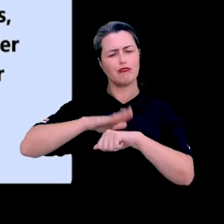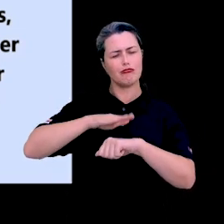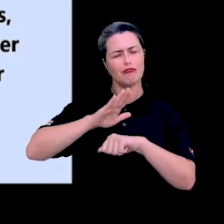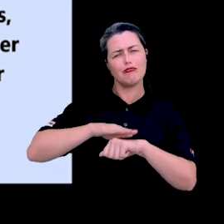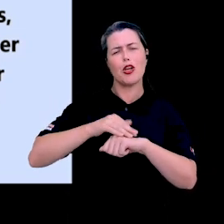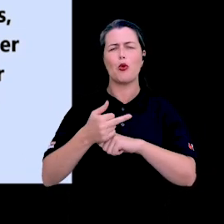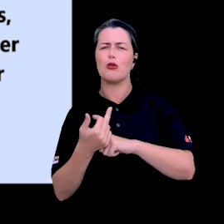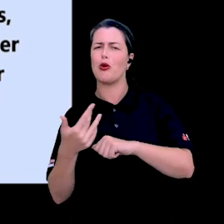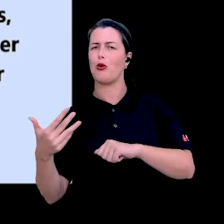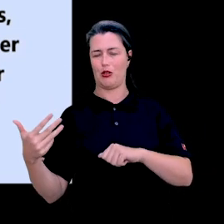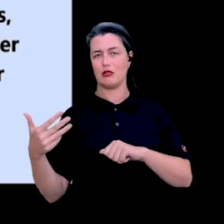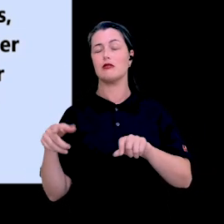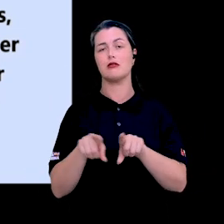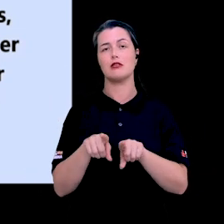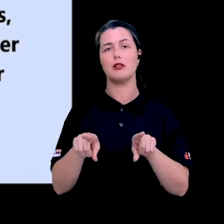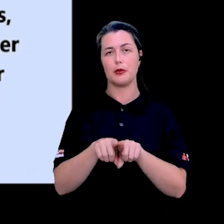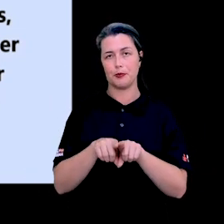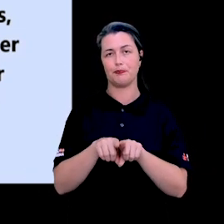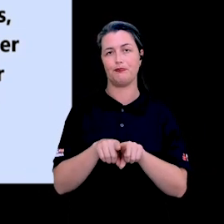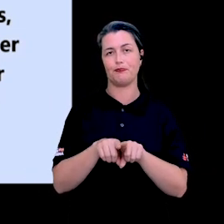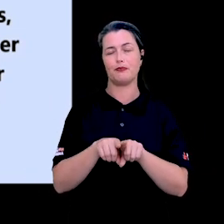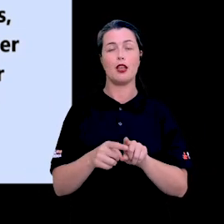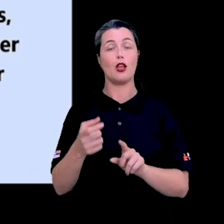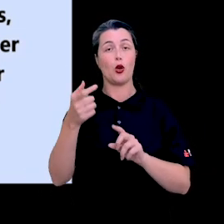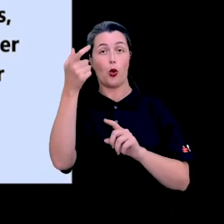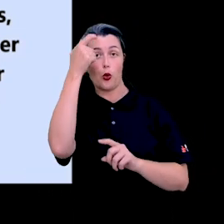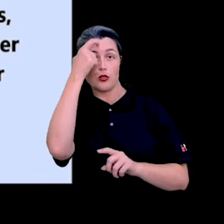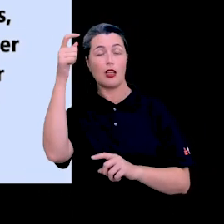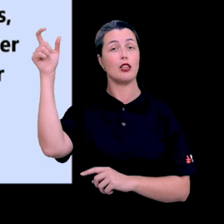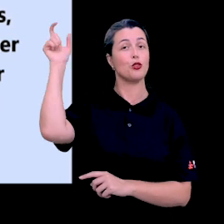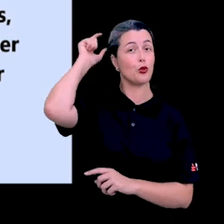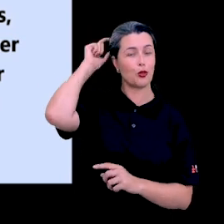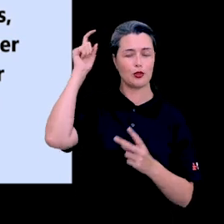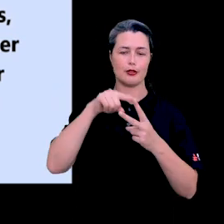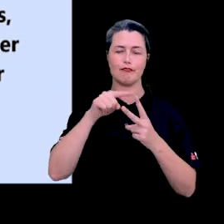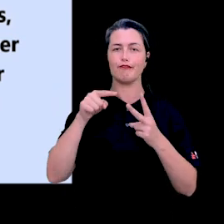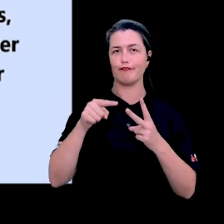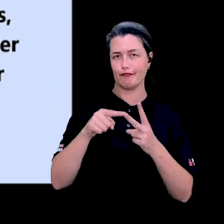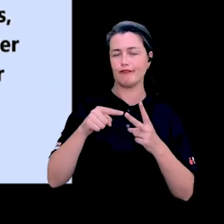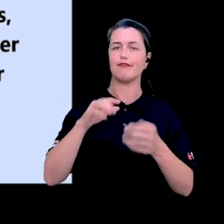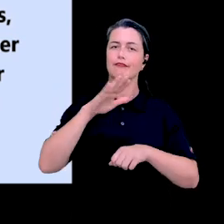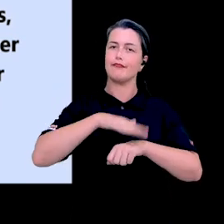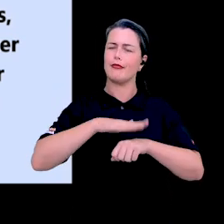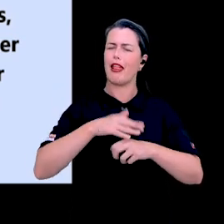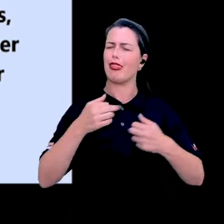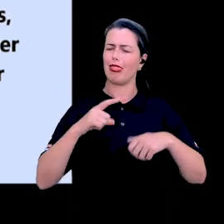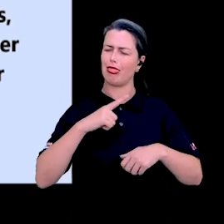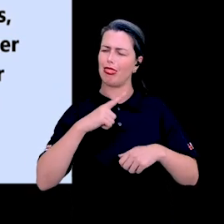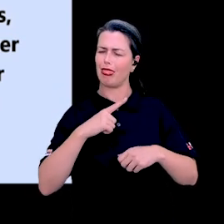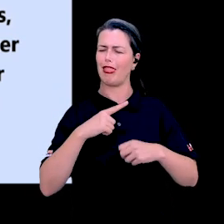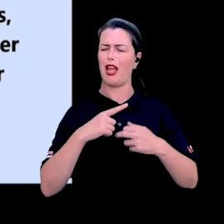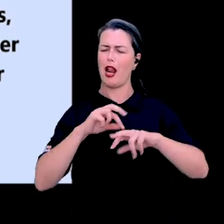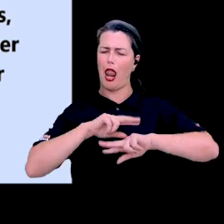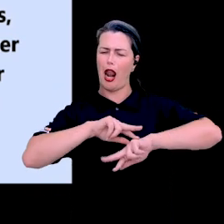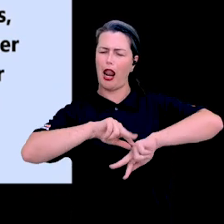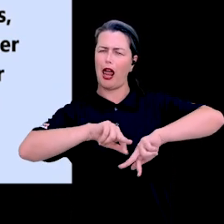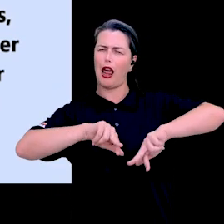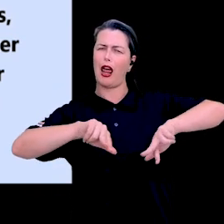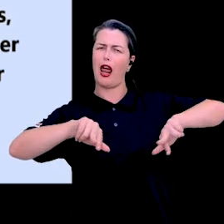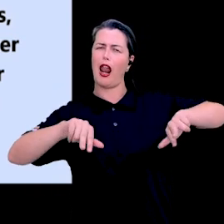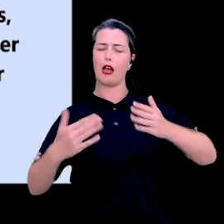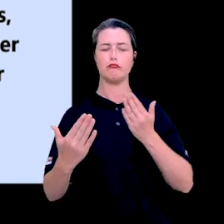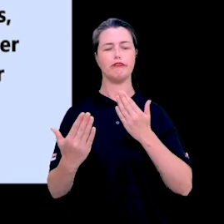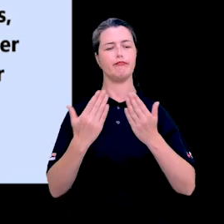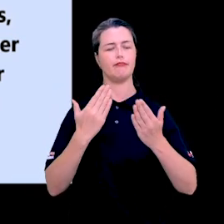algo. Graças a essas operações, conscientes e inconscientes, conseguimos dar conta de uma gama